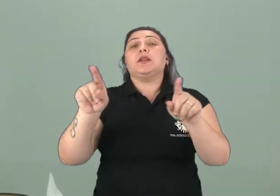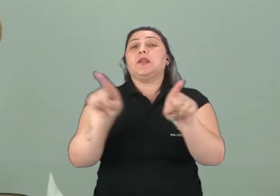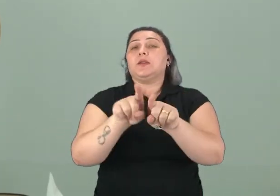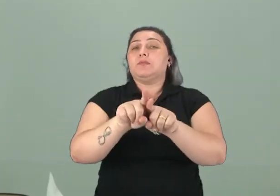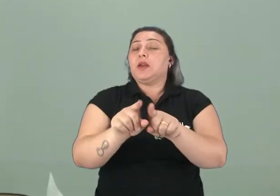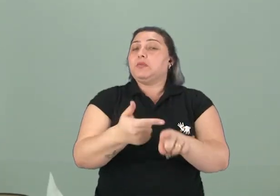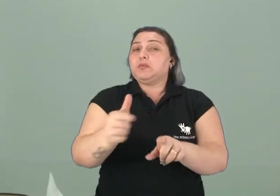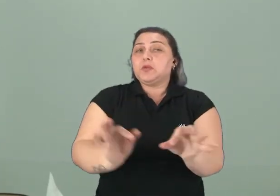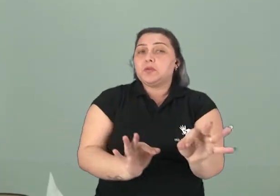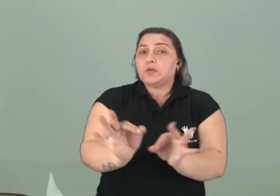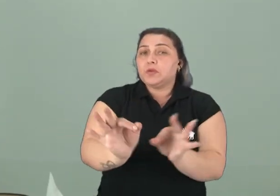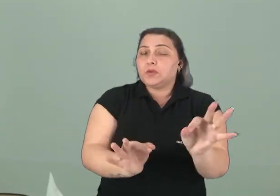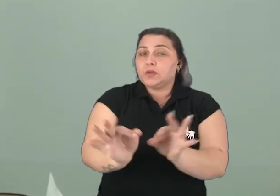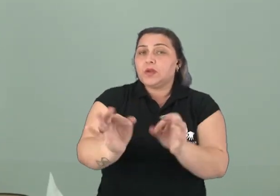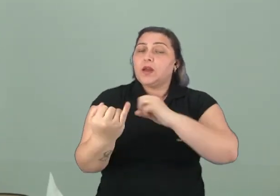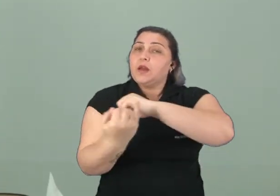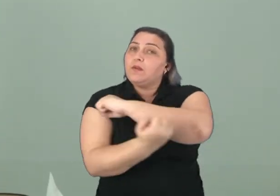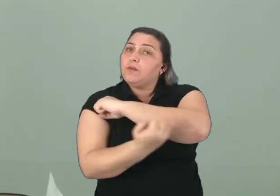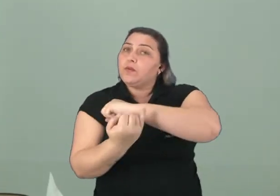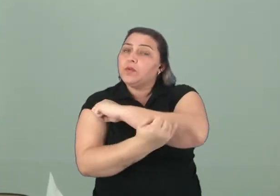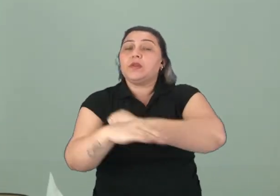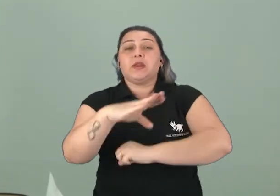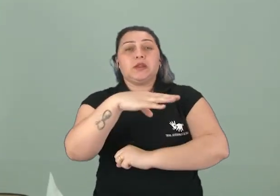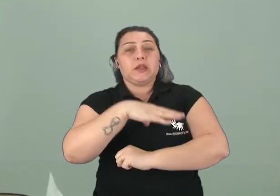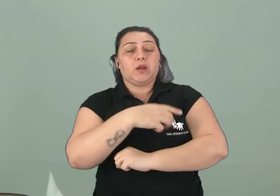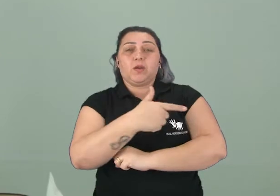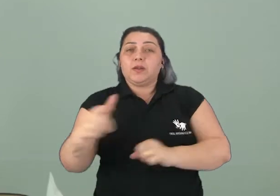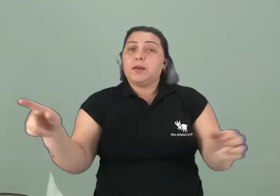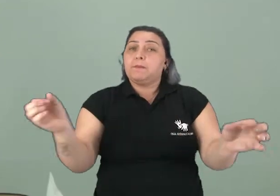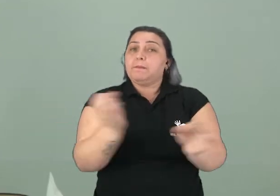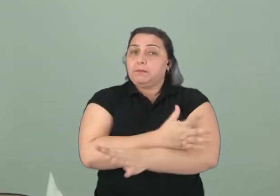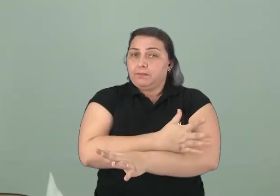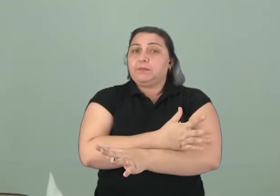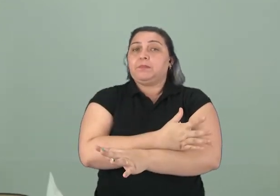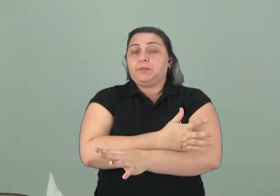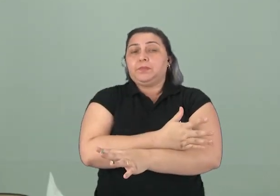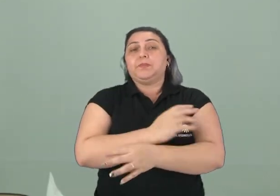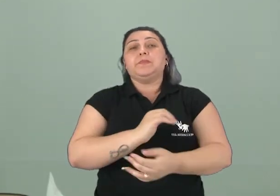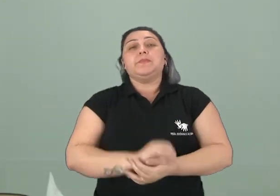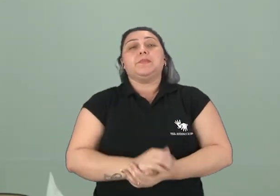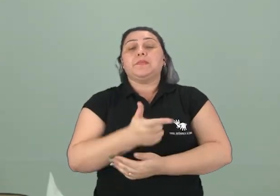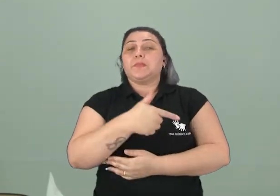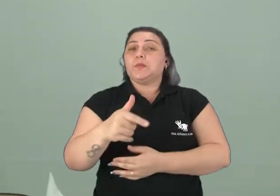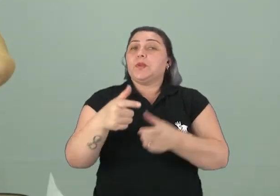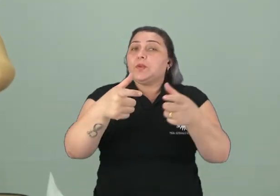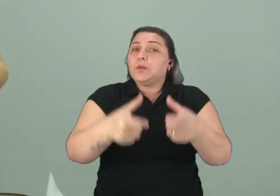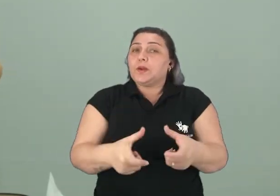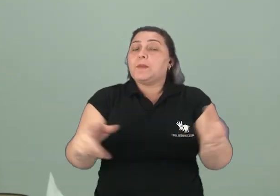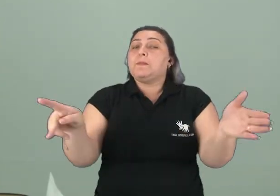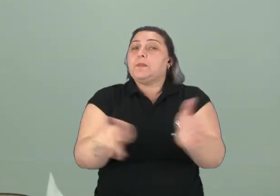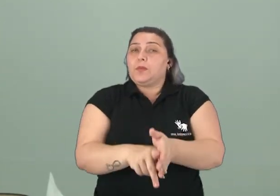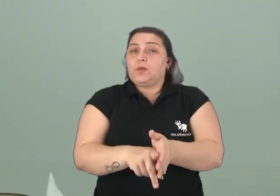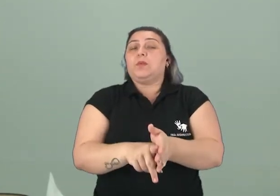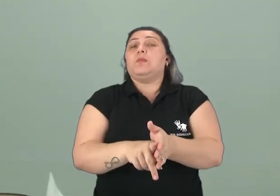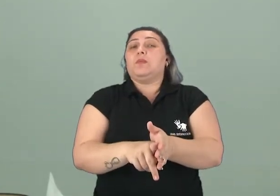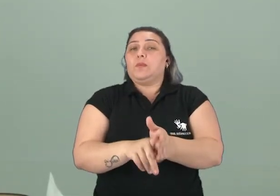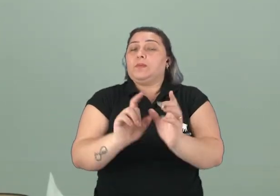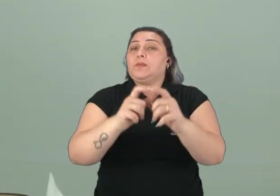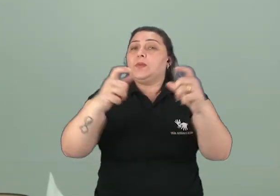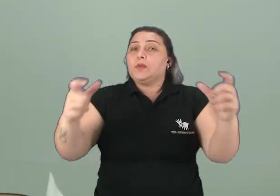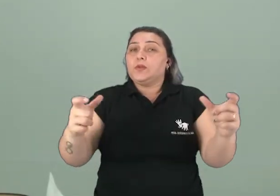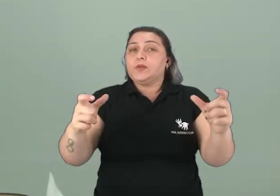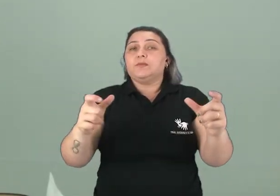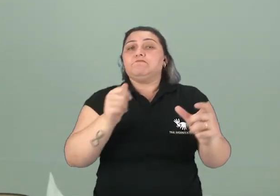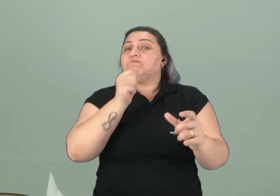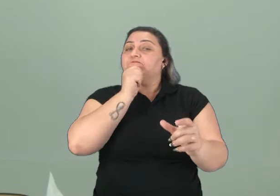organizadas, a infraestrutura da cidade não está preparada, né? E não tem um espaço urbano, ele não foi organizado